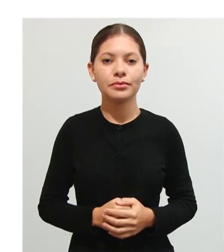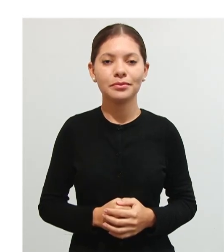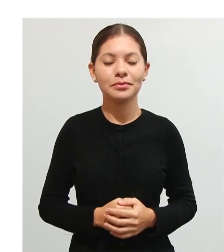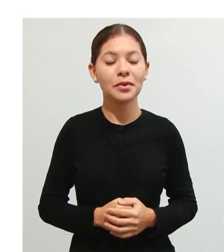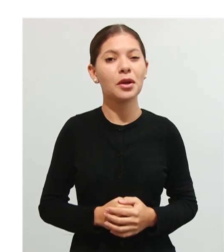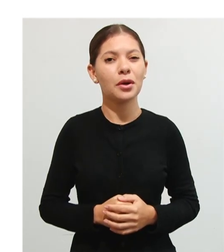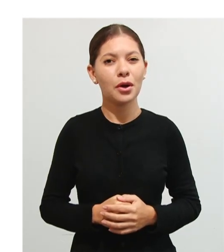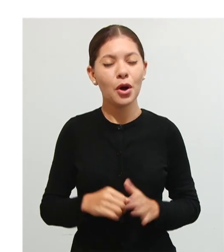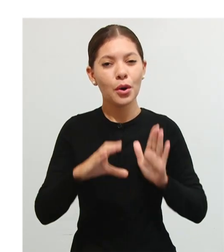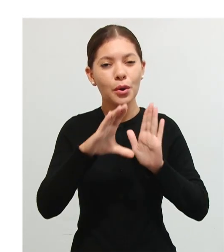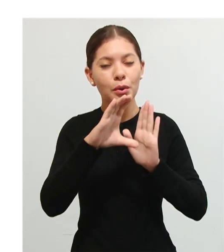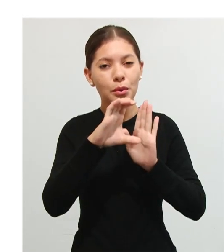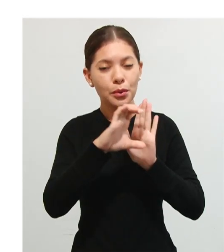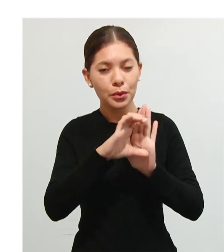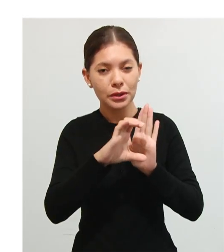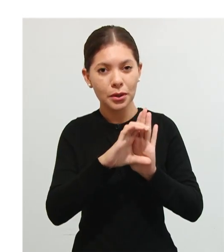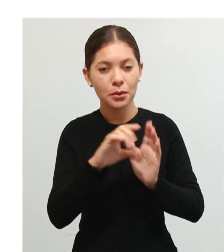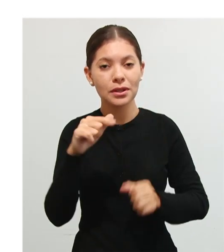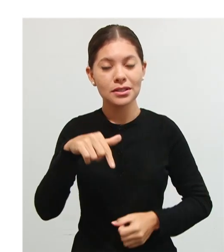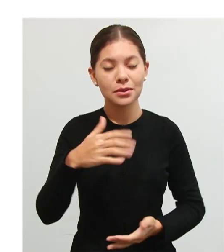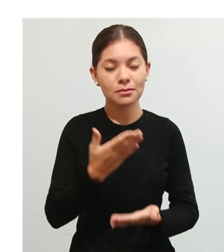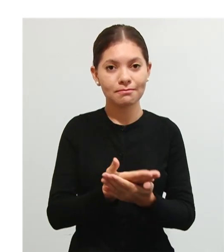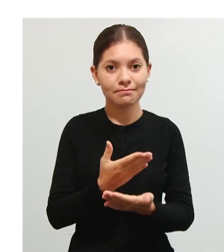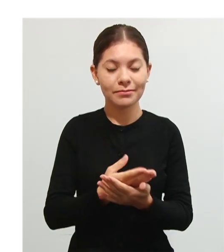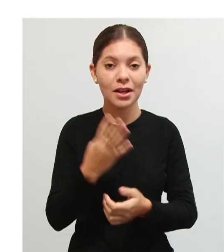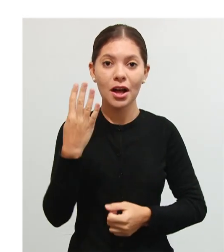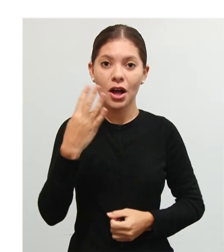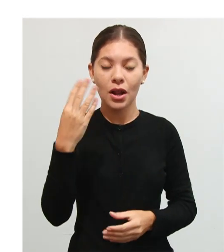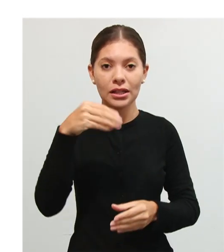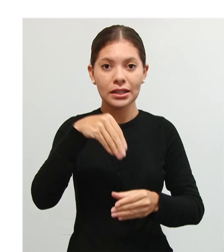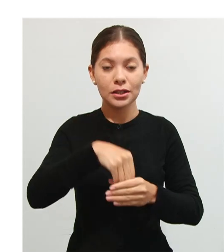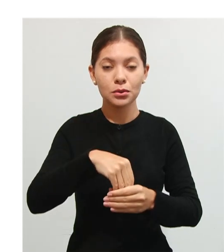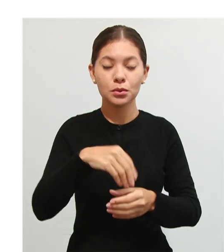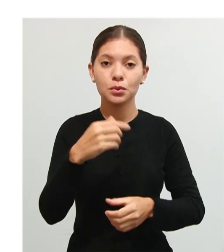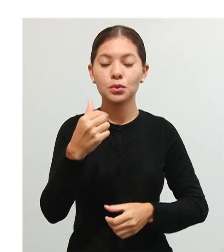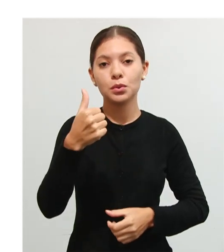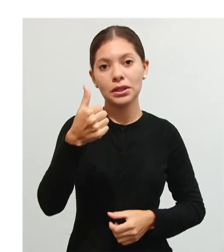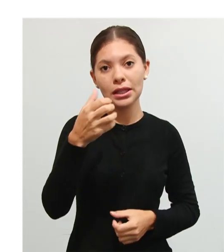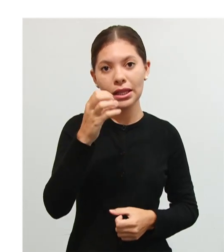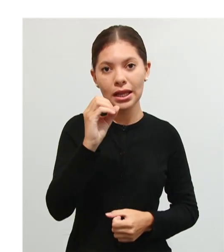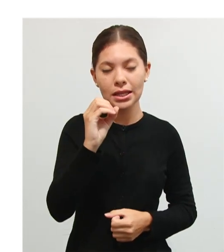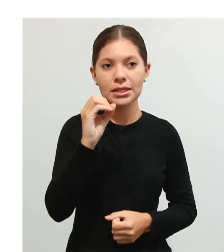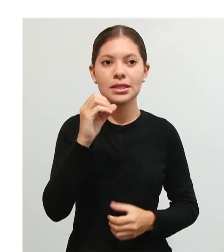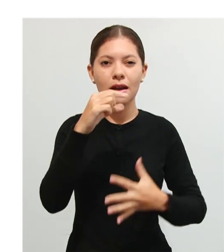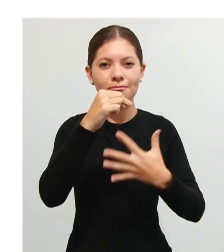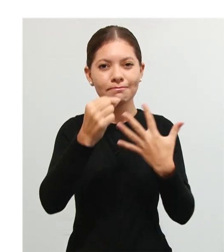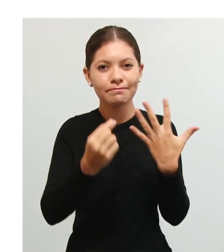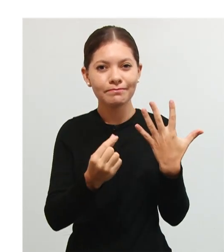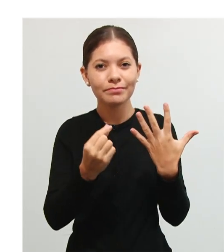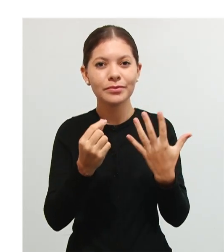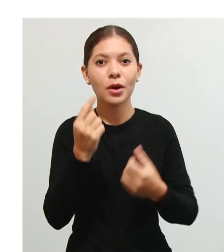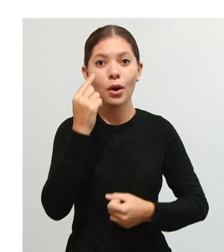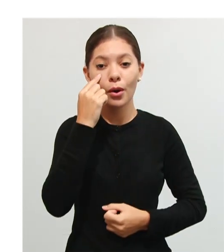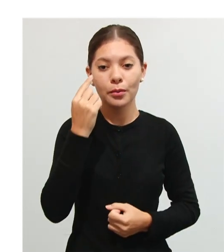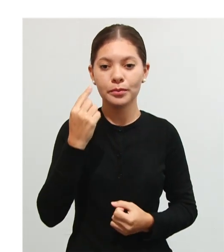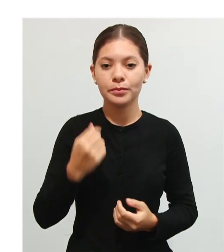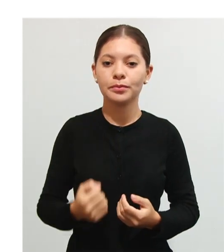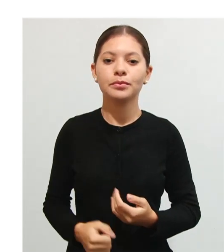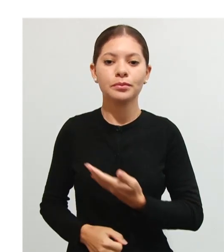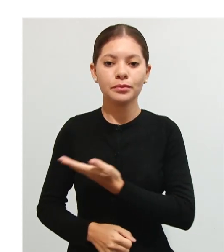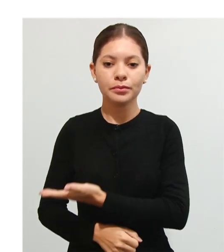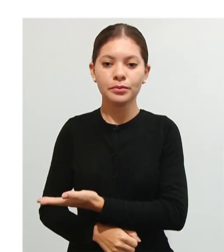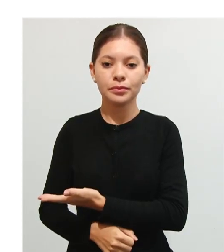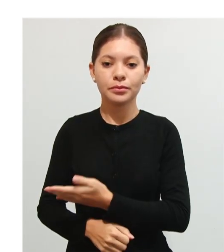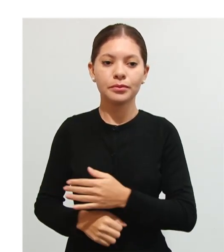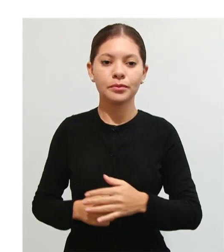O conteúdo desta nossa quarta aula, dentro dos 10 princípios de economia, serão: princípio 5º, o